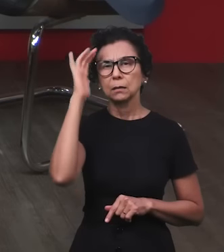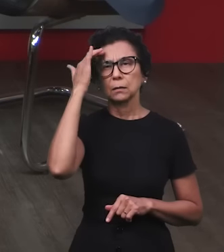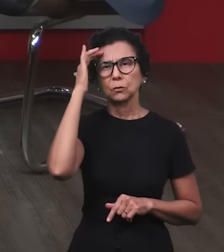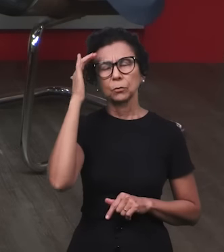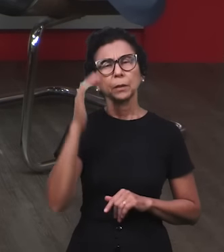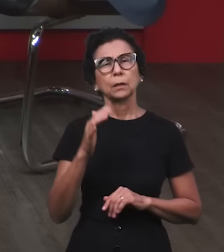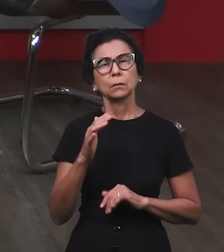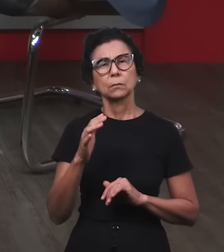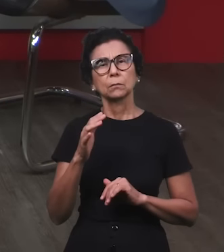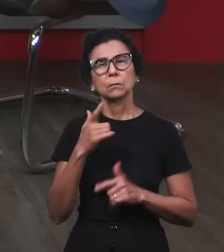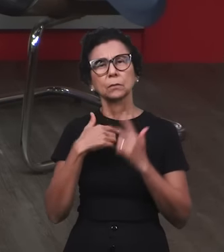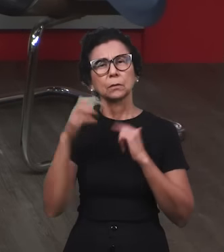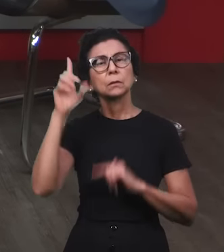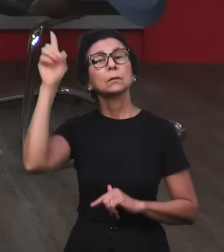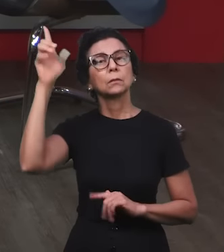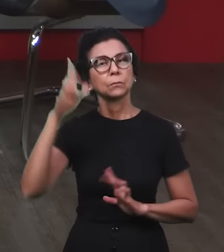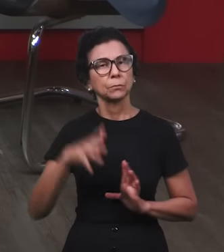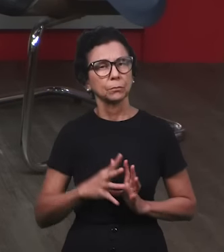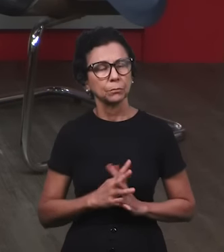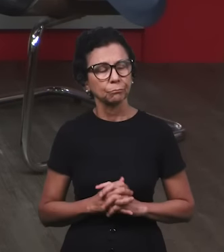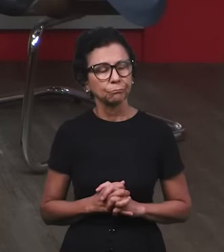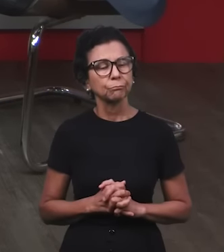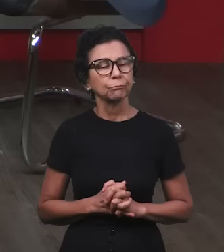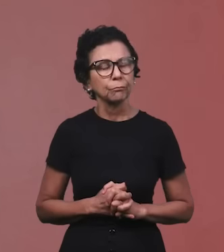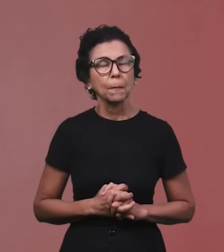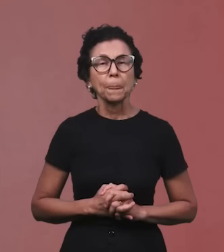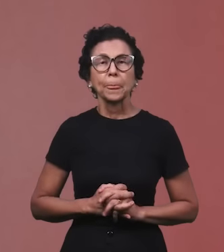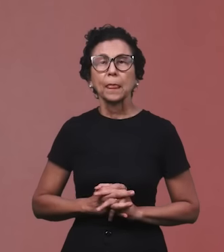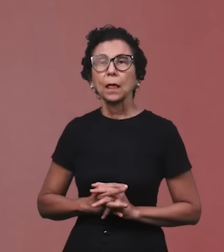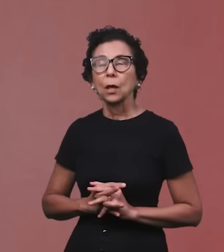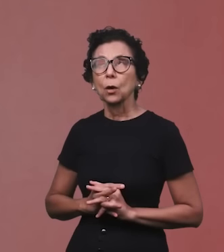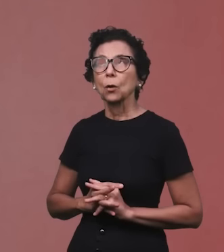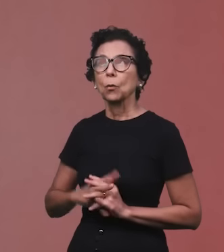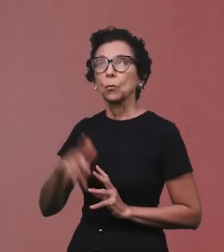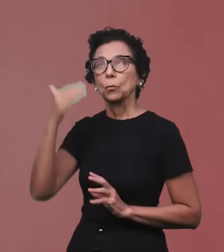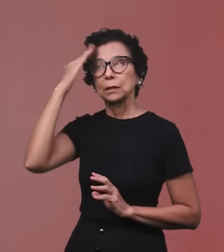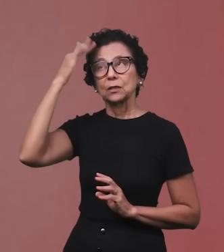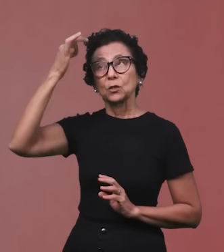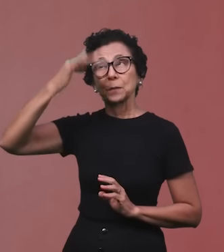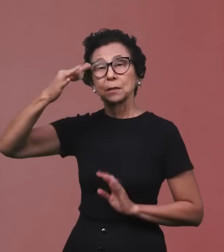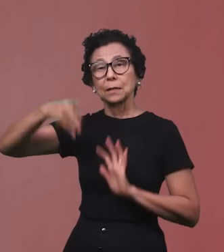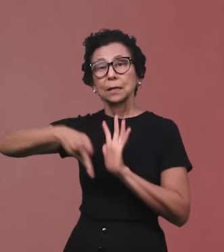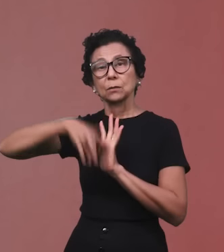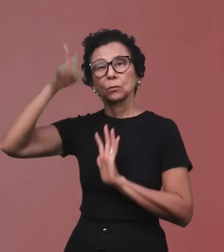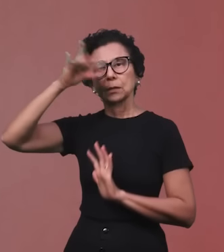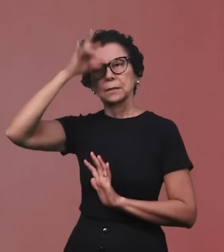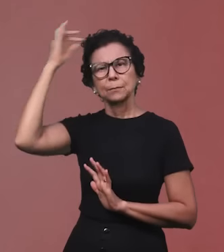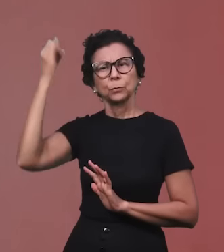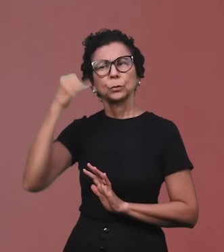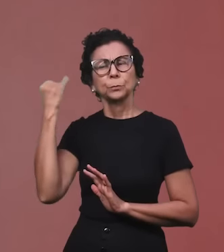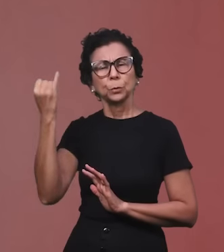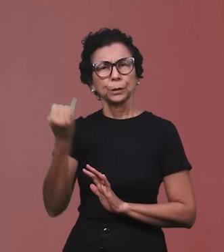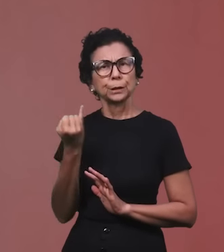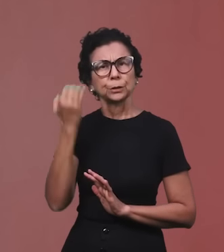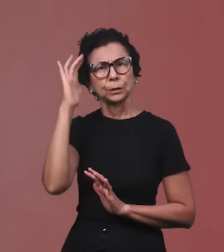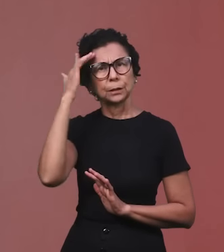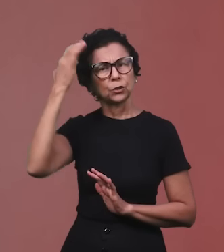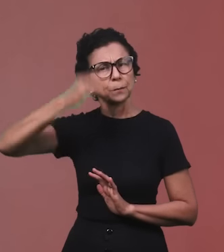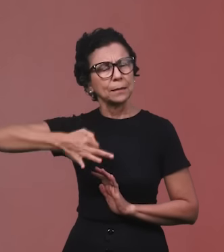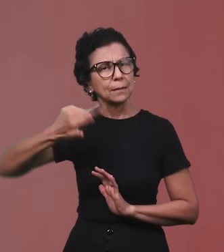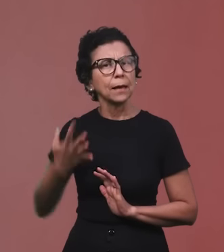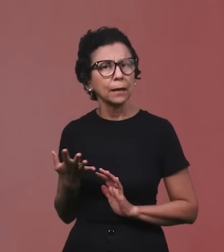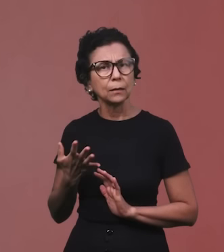pastor? Amadeu, o dom de discernimento ele é de extrema relevância. Porque discernir o quê?